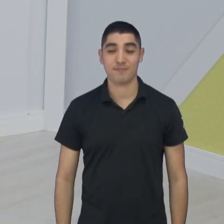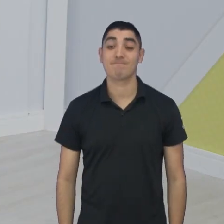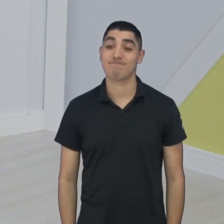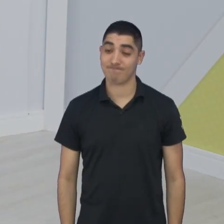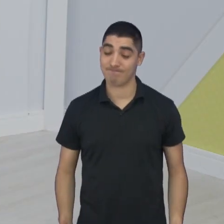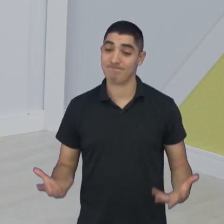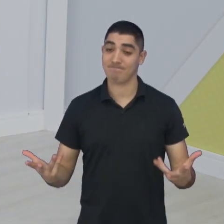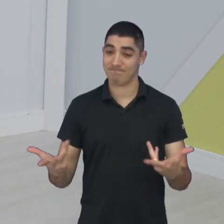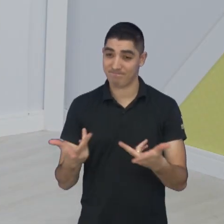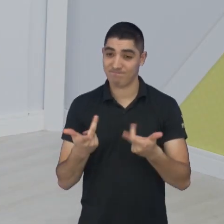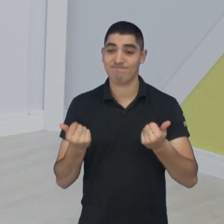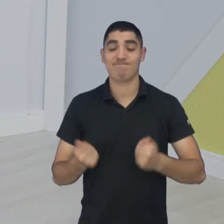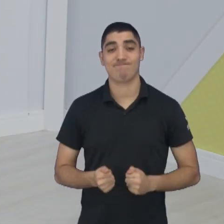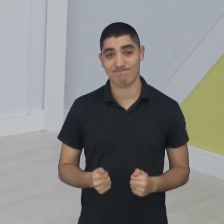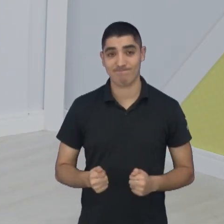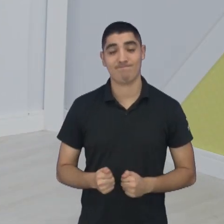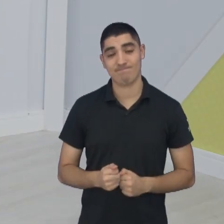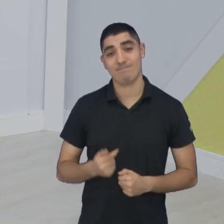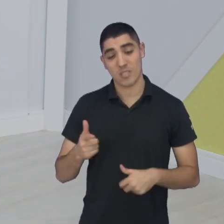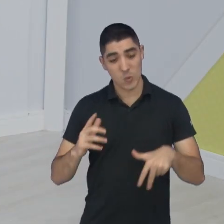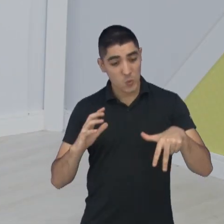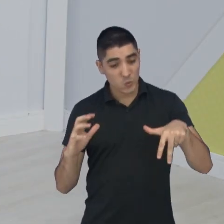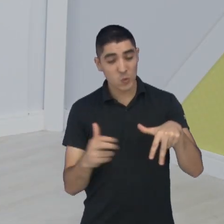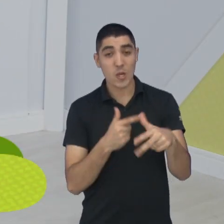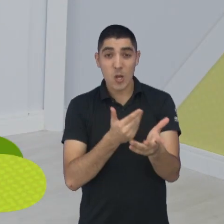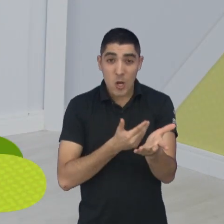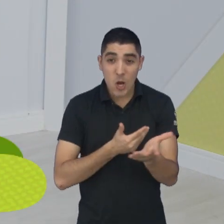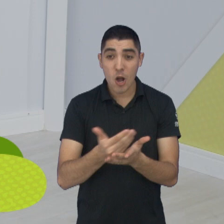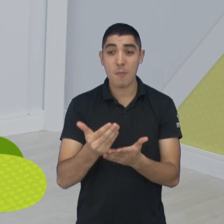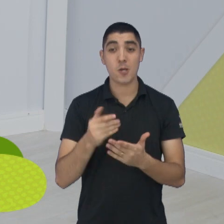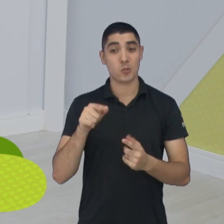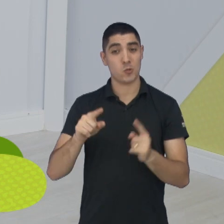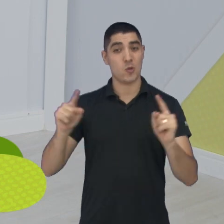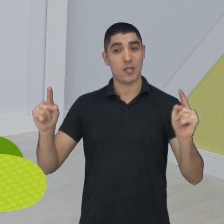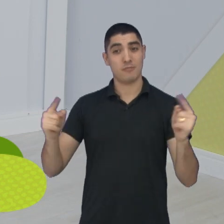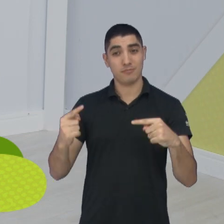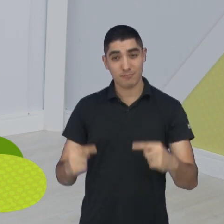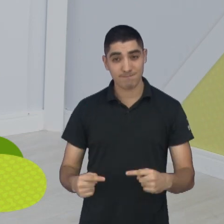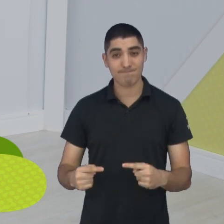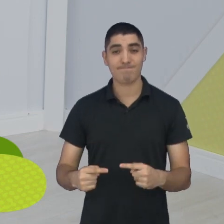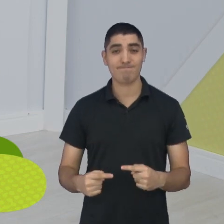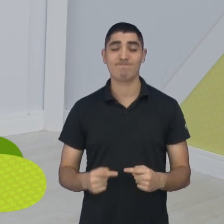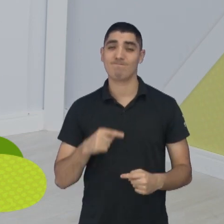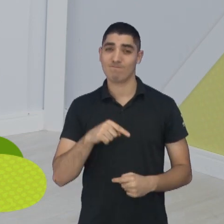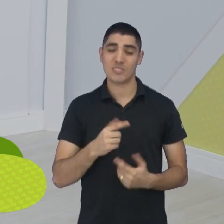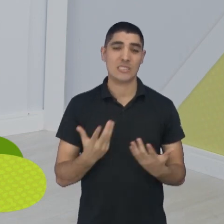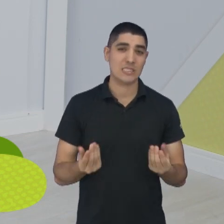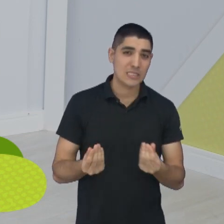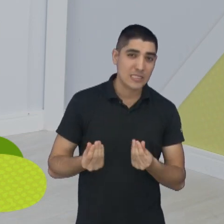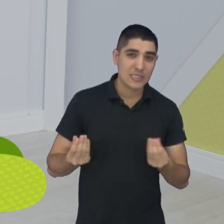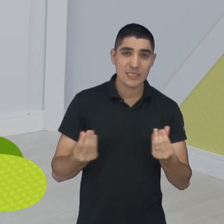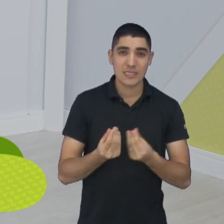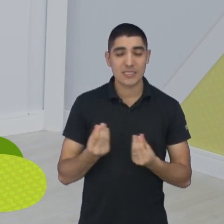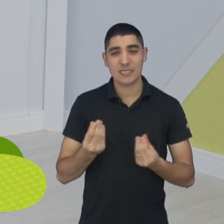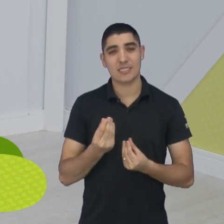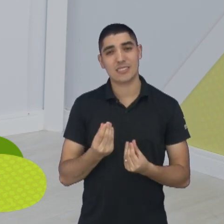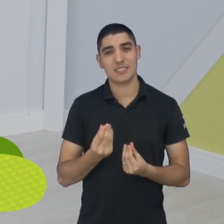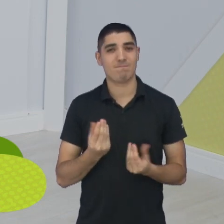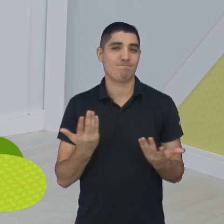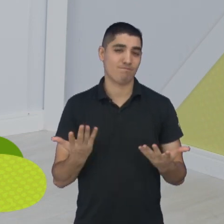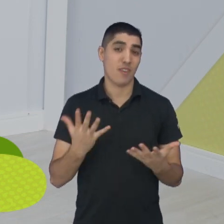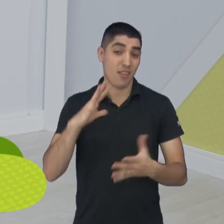Pois é, Brunão, estreia da equipe do Joseense no Sulfitão 2024, um resultado que não se espera, ninguém